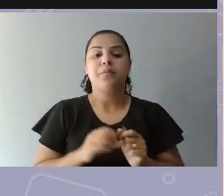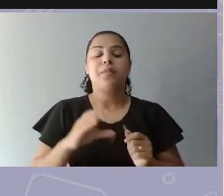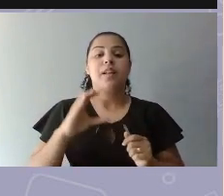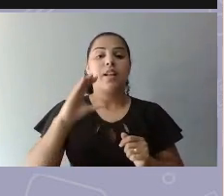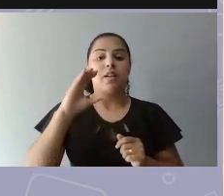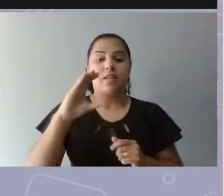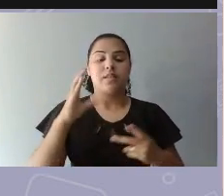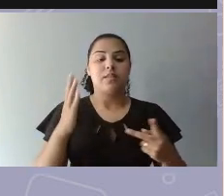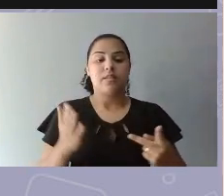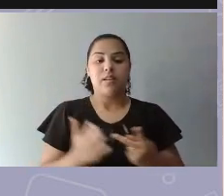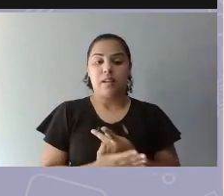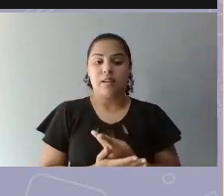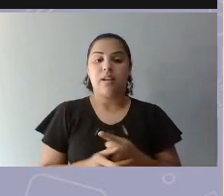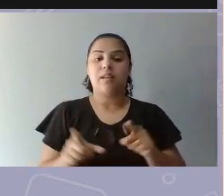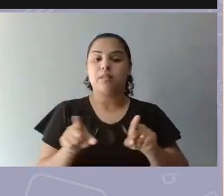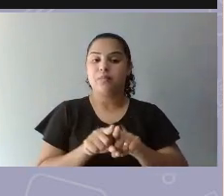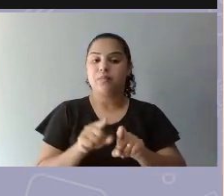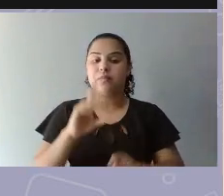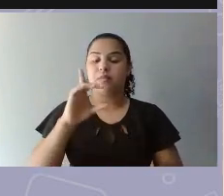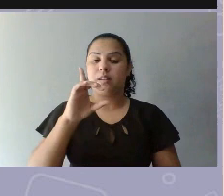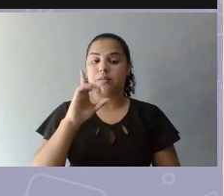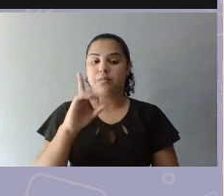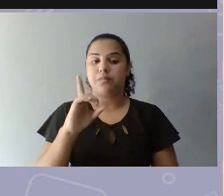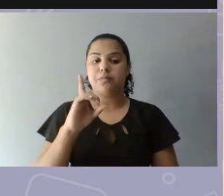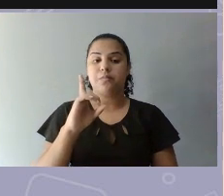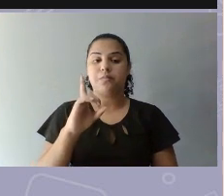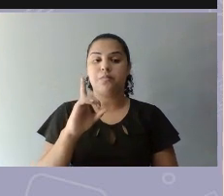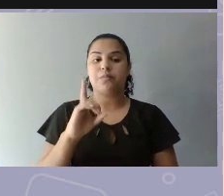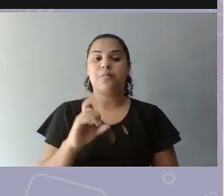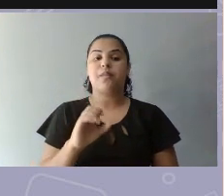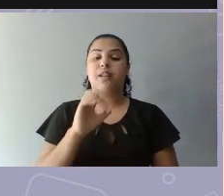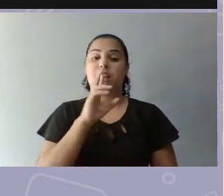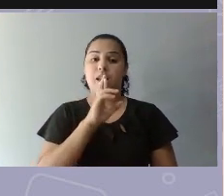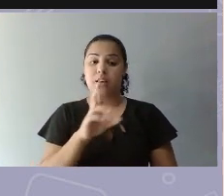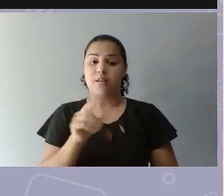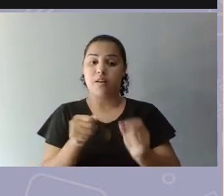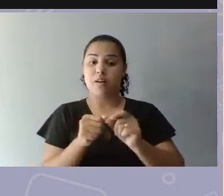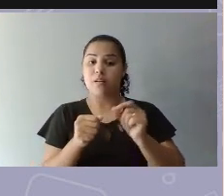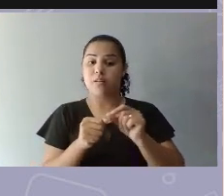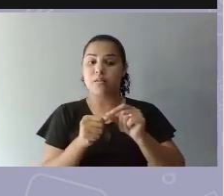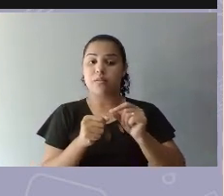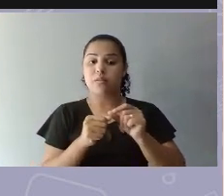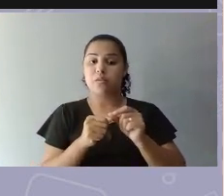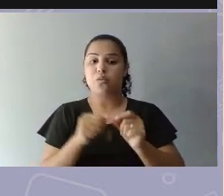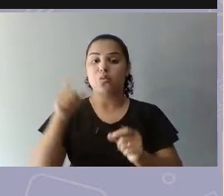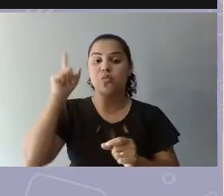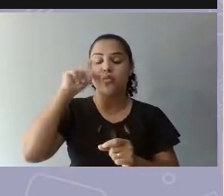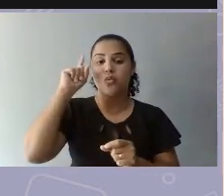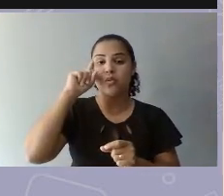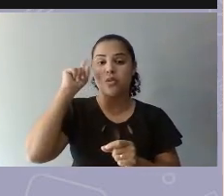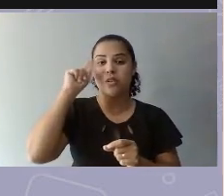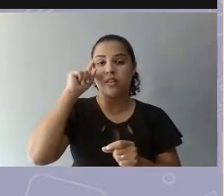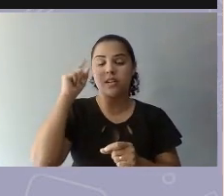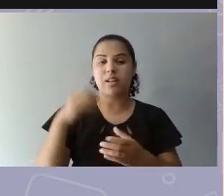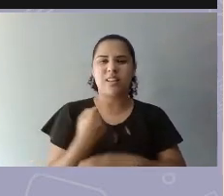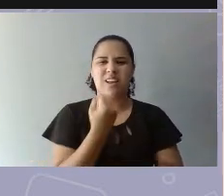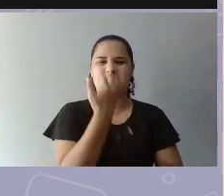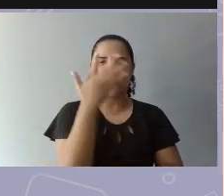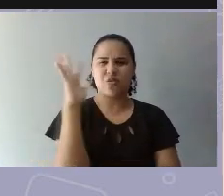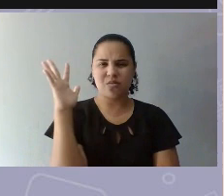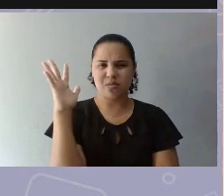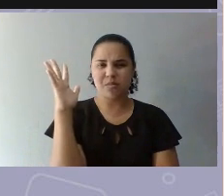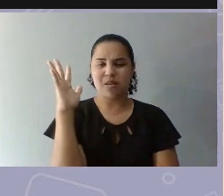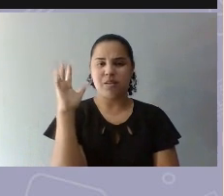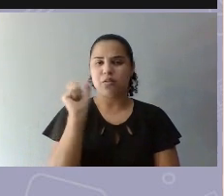errada letra D se realizam alternadamente durante o dia nas plantas não o que se